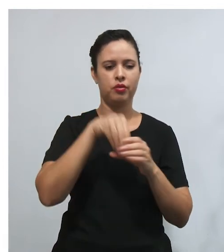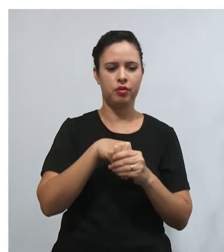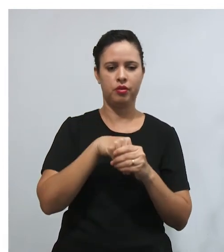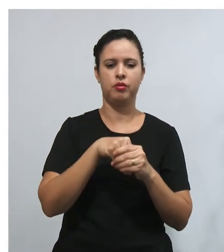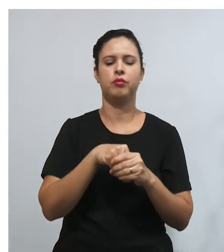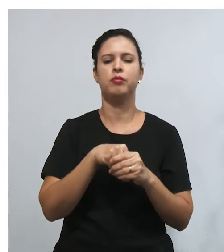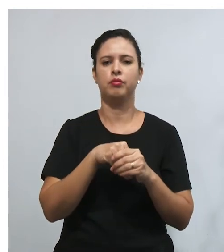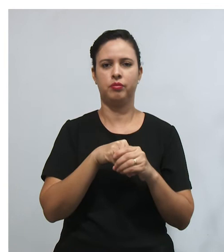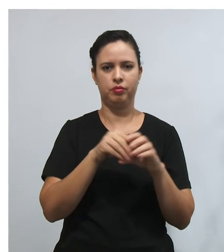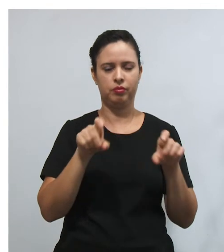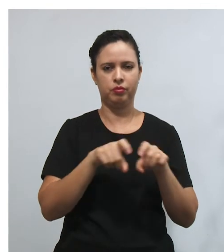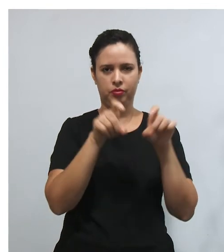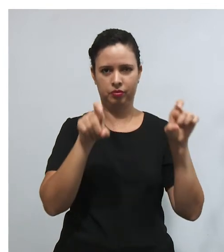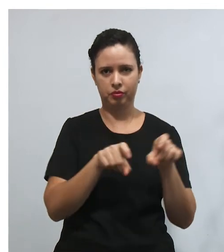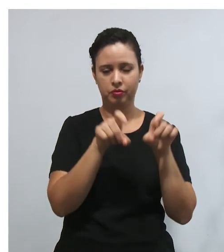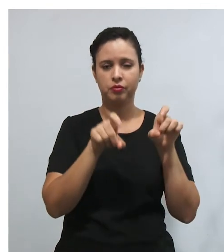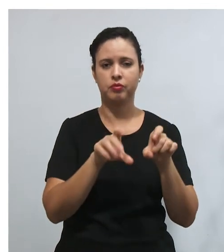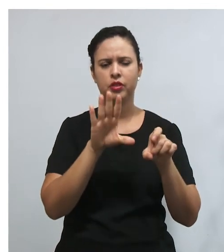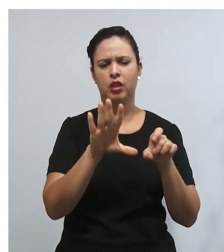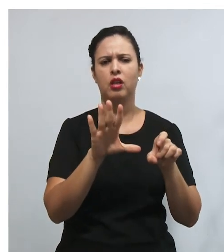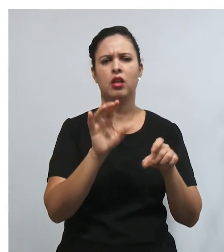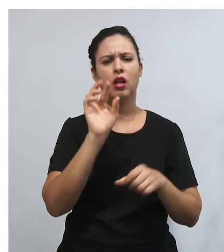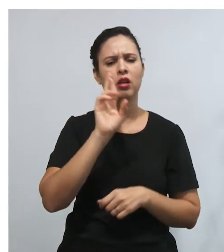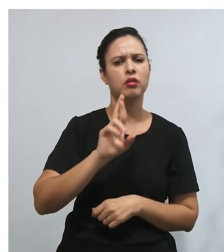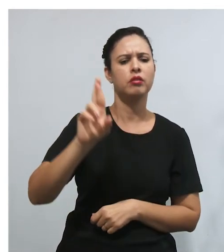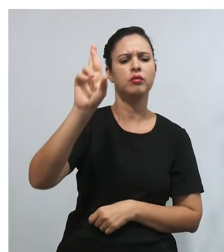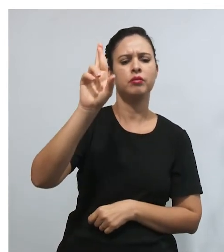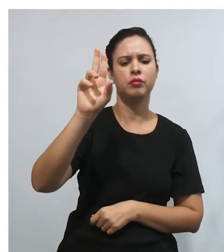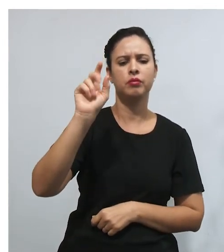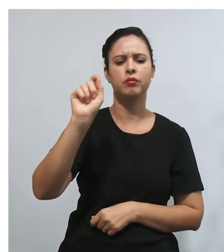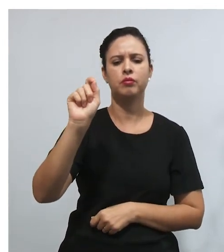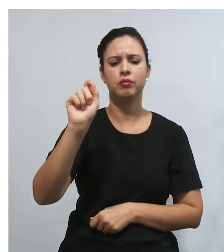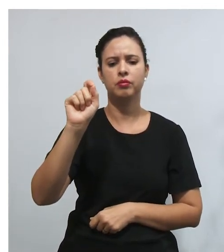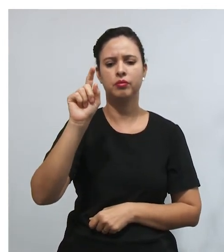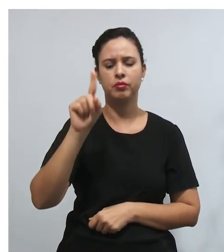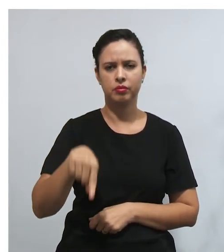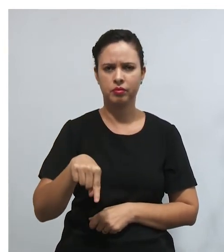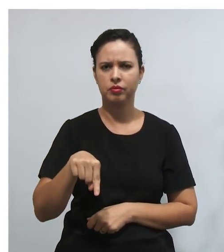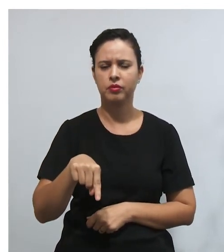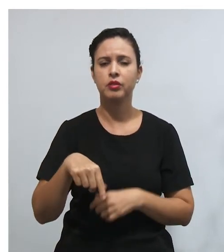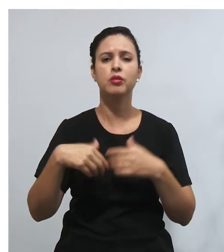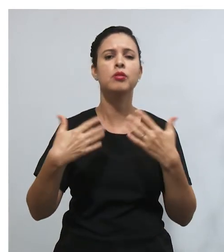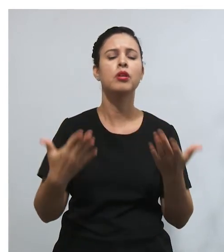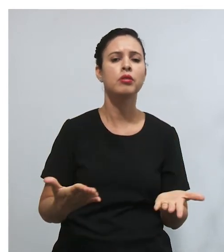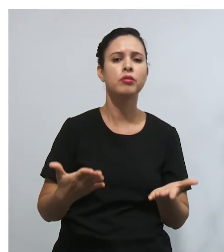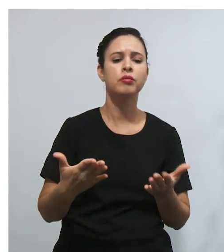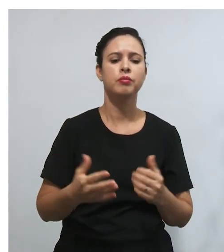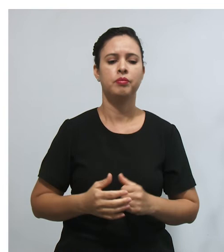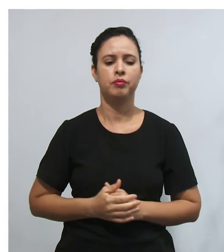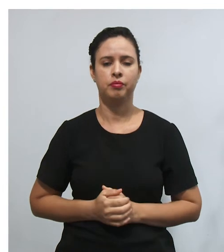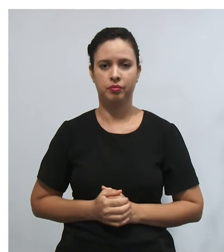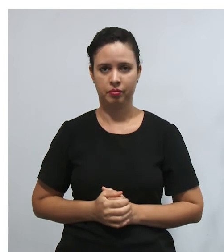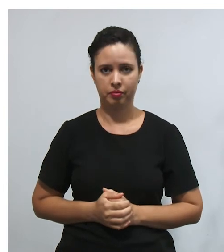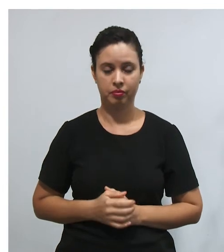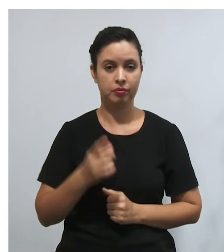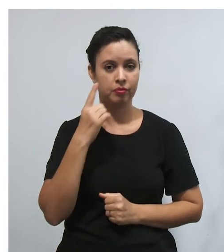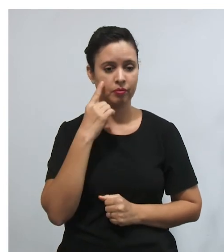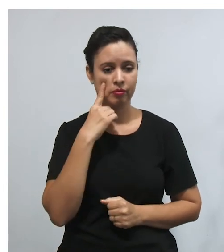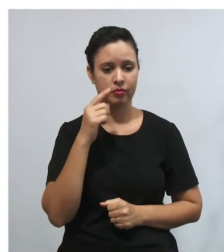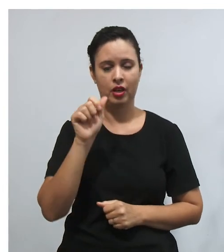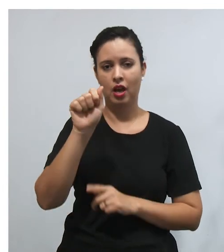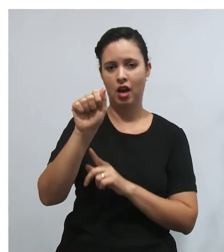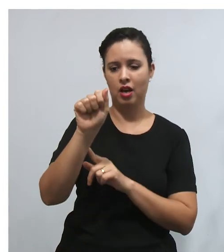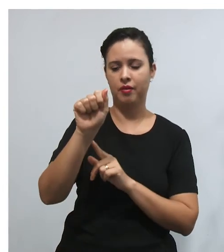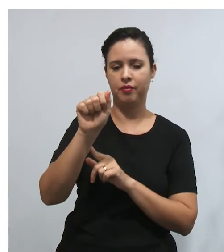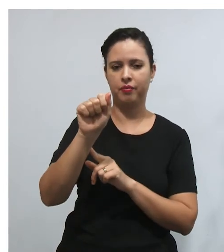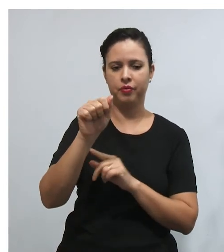todo computador. A função da memória RAM em um computador vamos ver aqui,